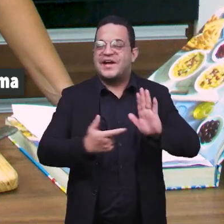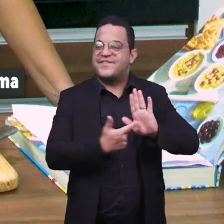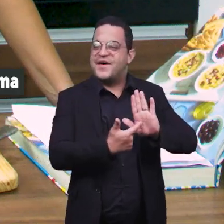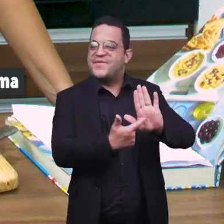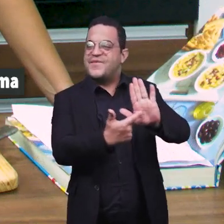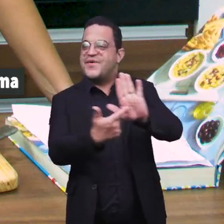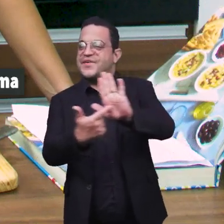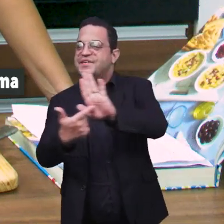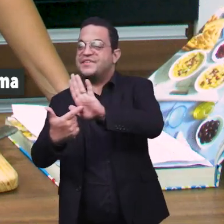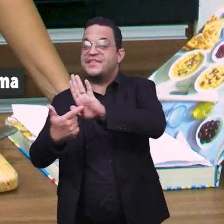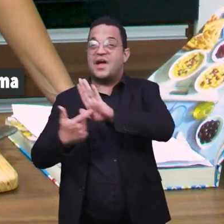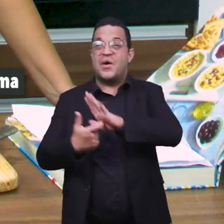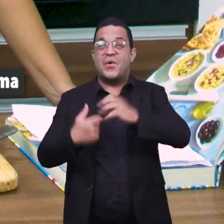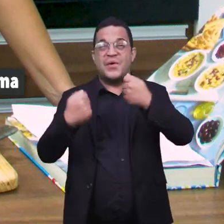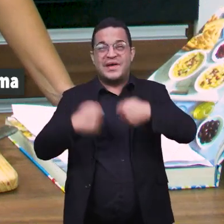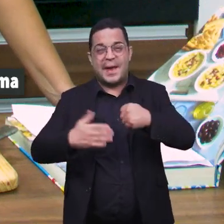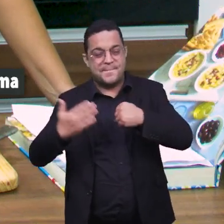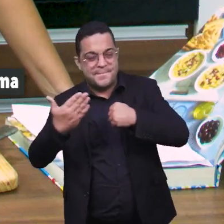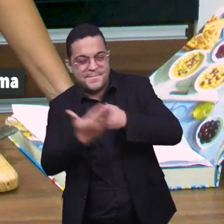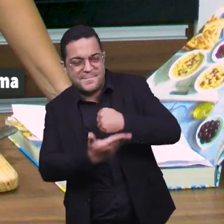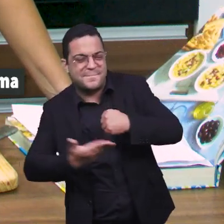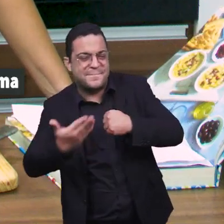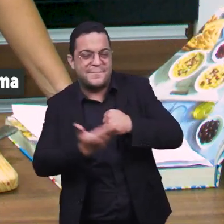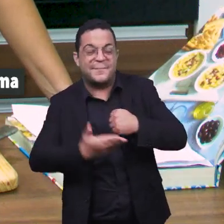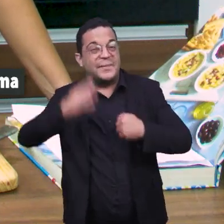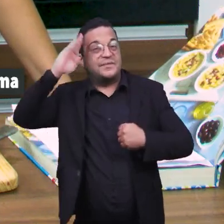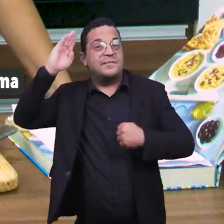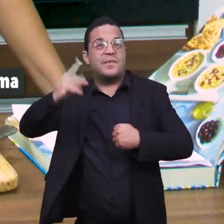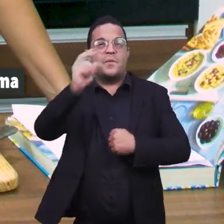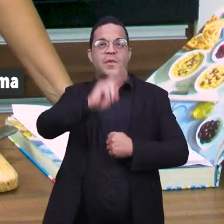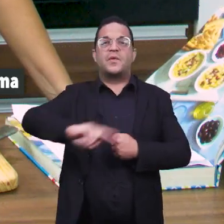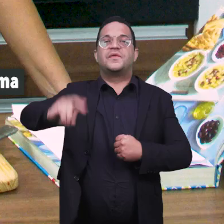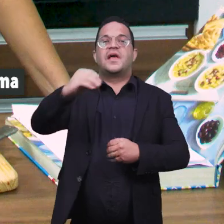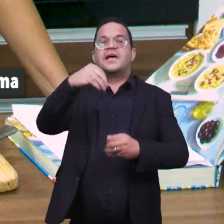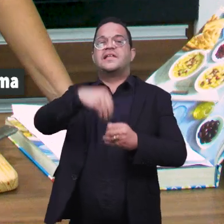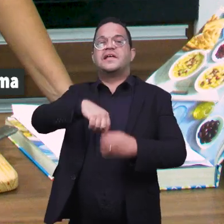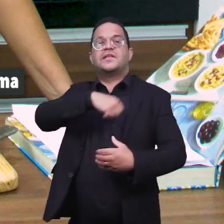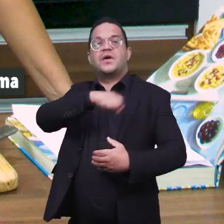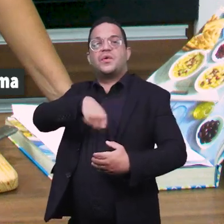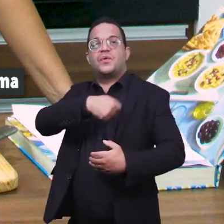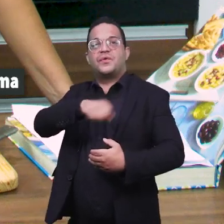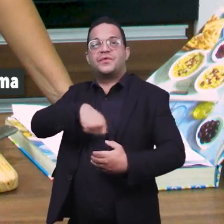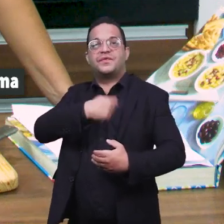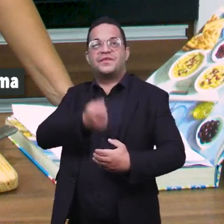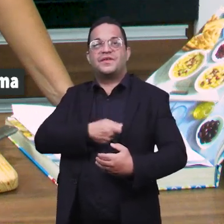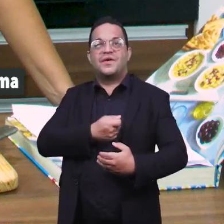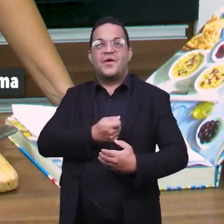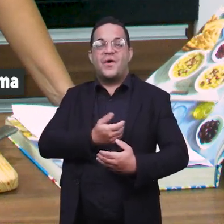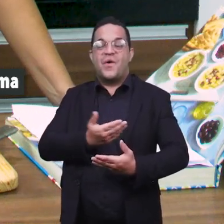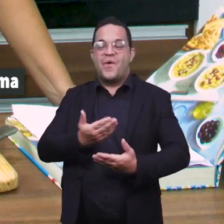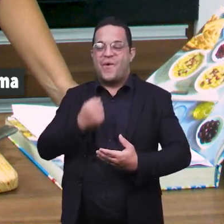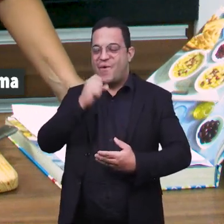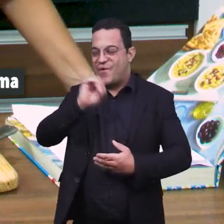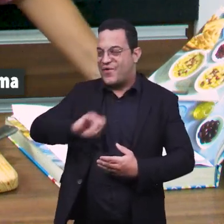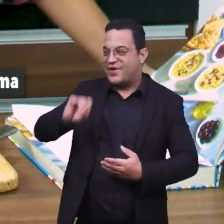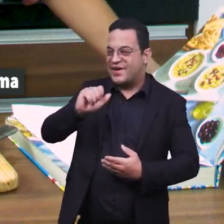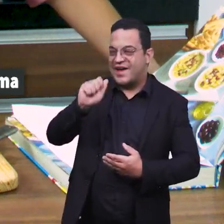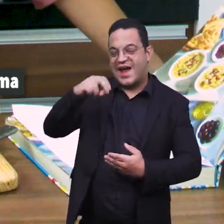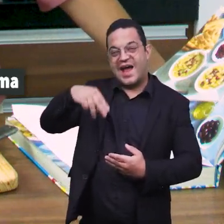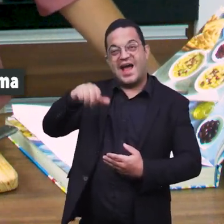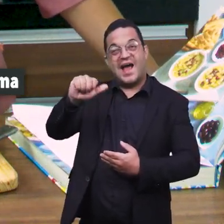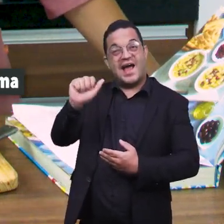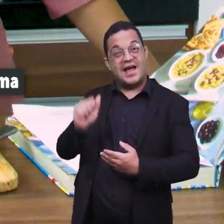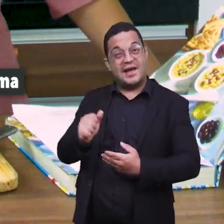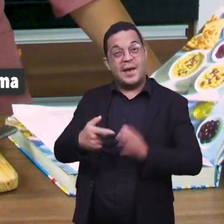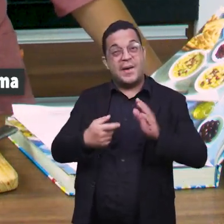vocês o que realmente precisamos para trabalhar na nossa cozinha. Fala pra gente, Ana, o que nós temos aqui hoje